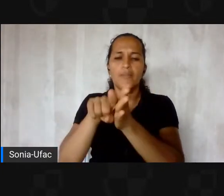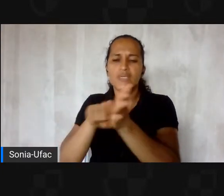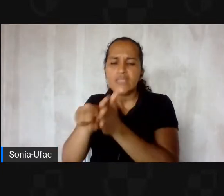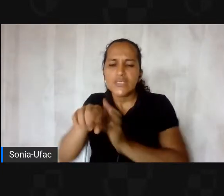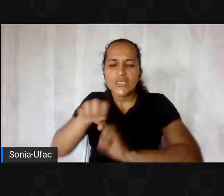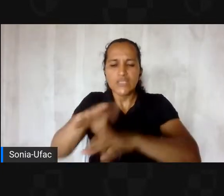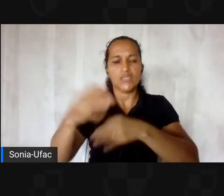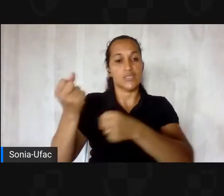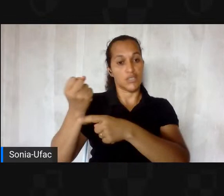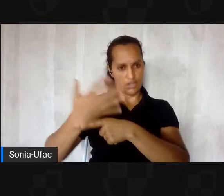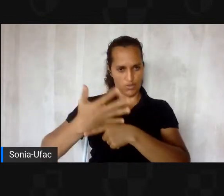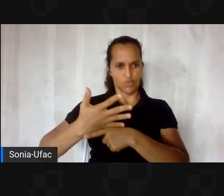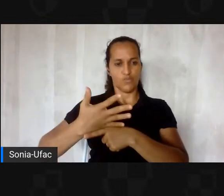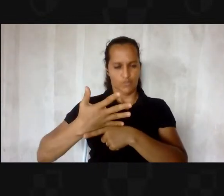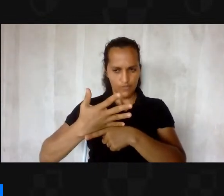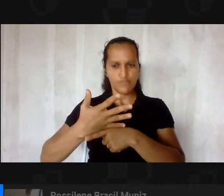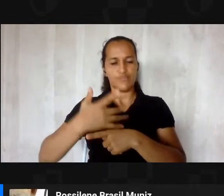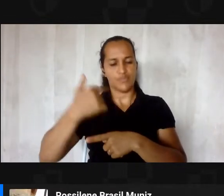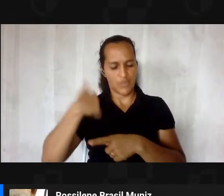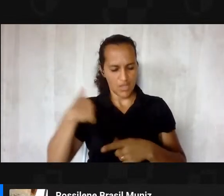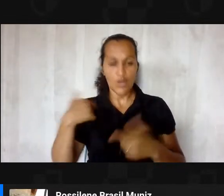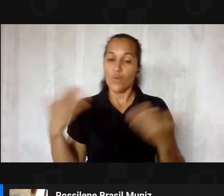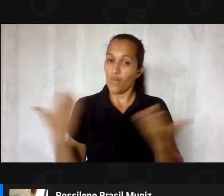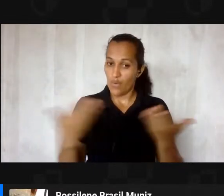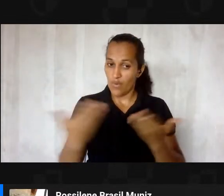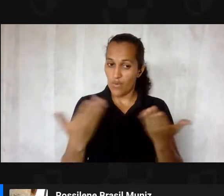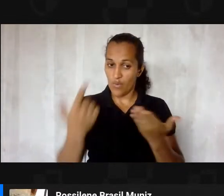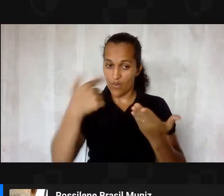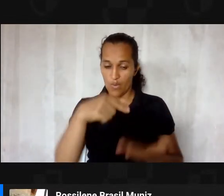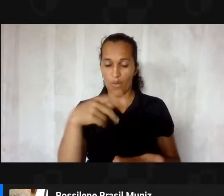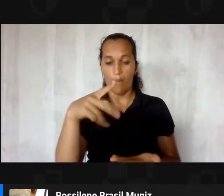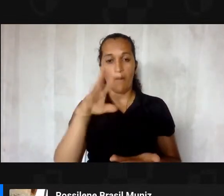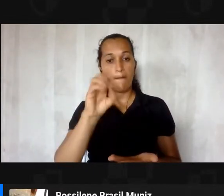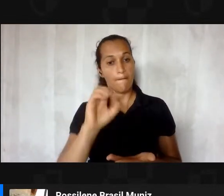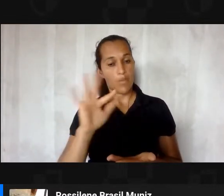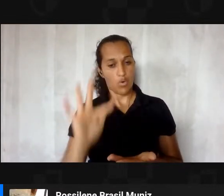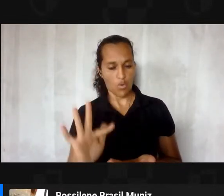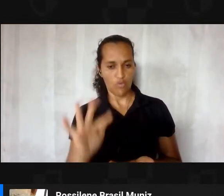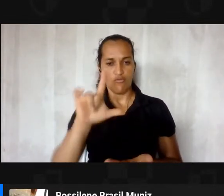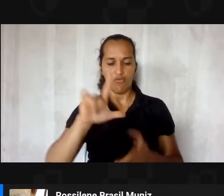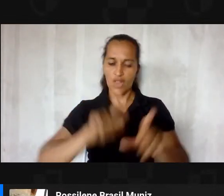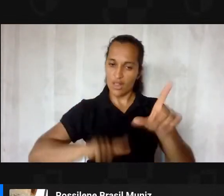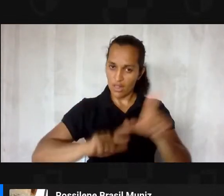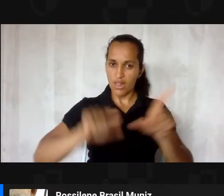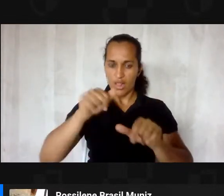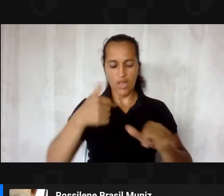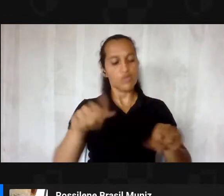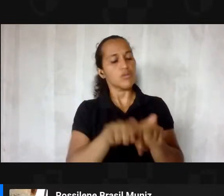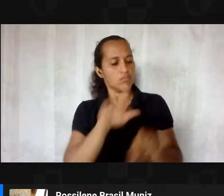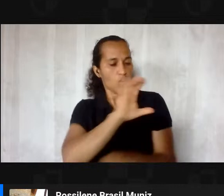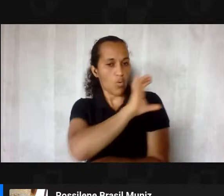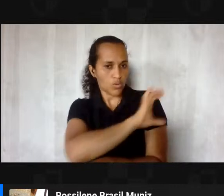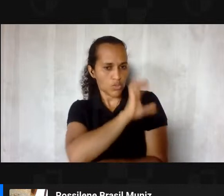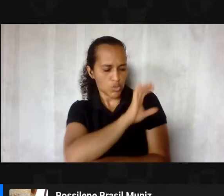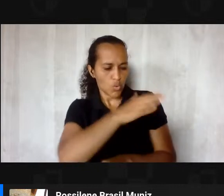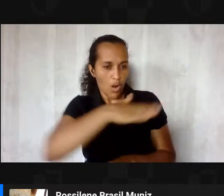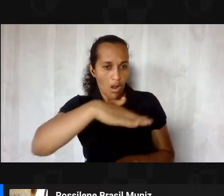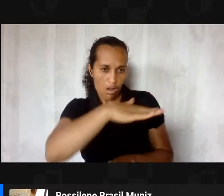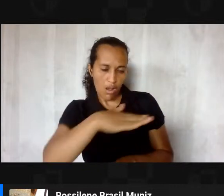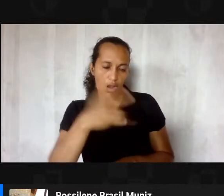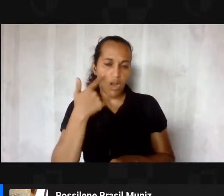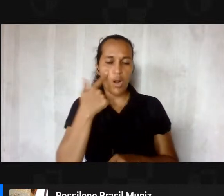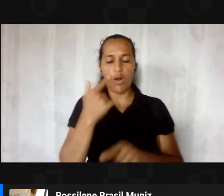extensão. Atualmente, eu estou no próprio Letras, sou coordenadora de área também do subprojeto FIBIT de língua